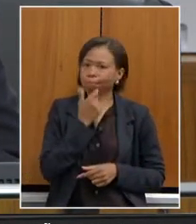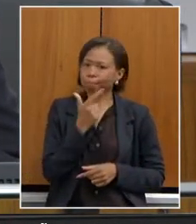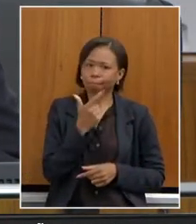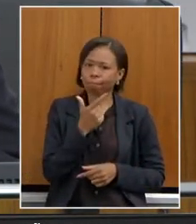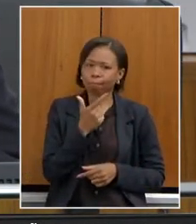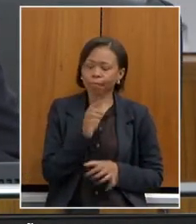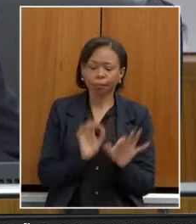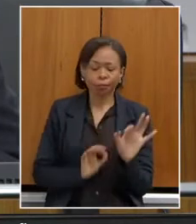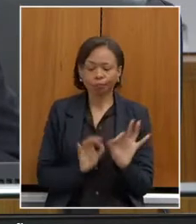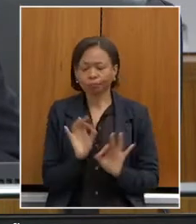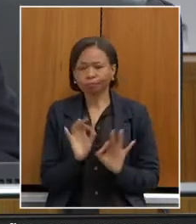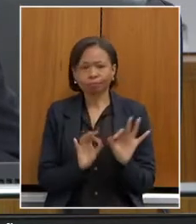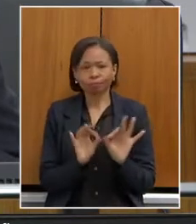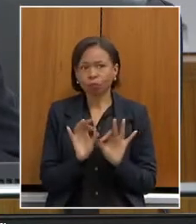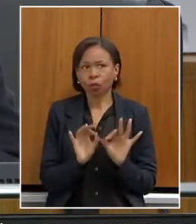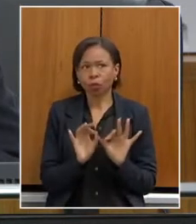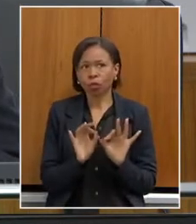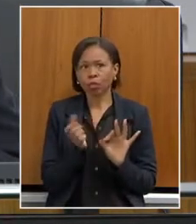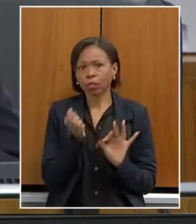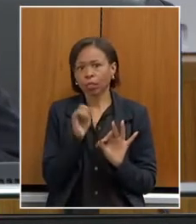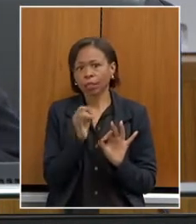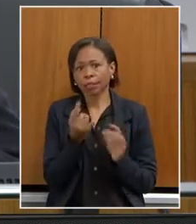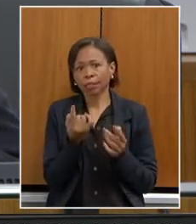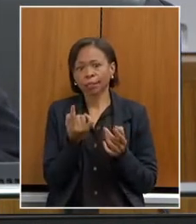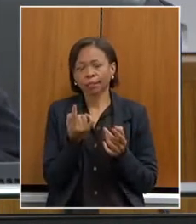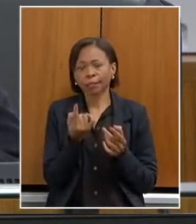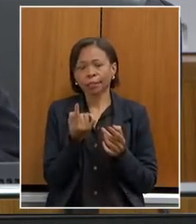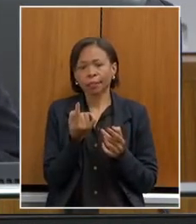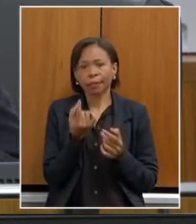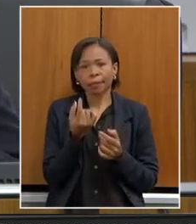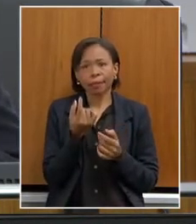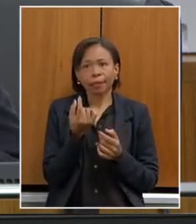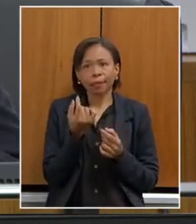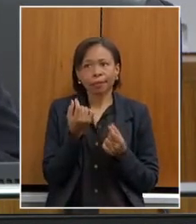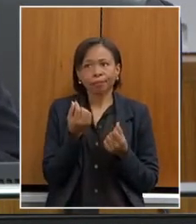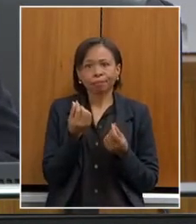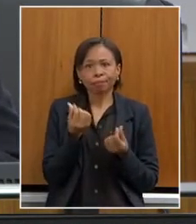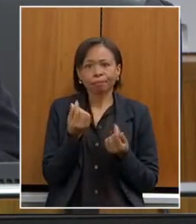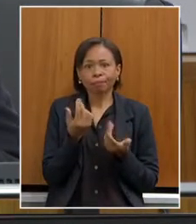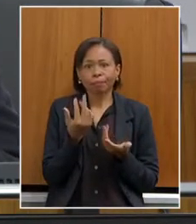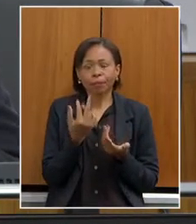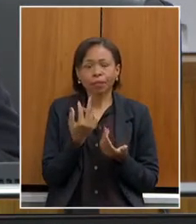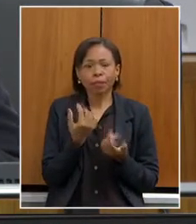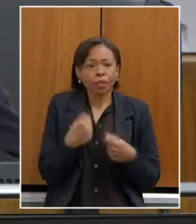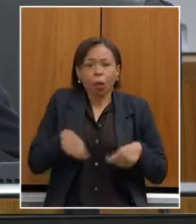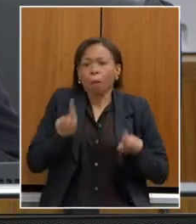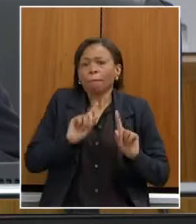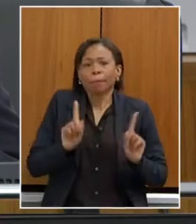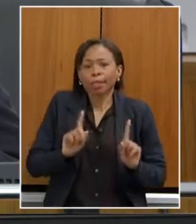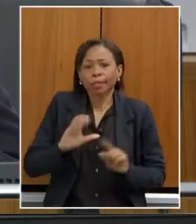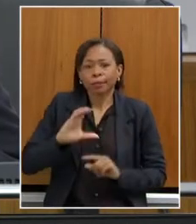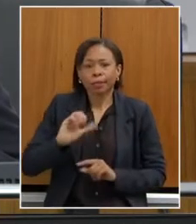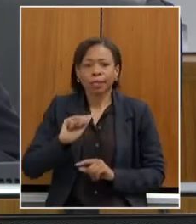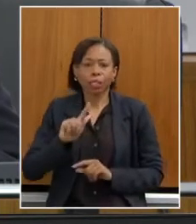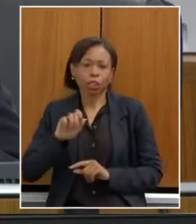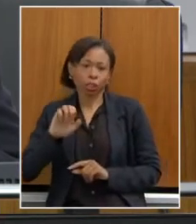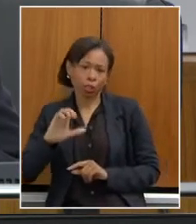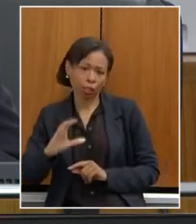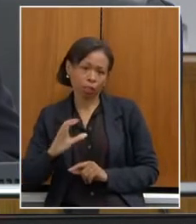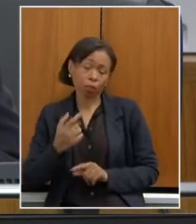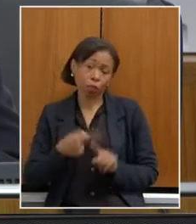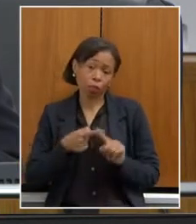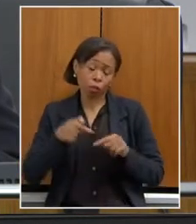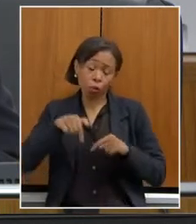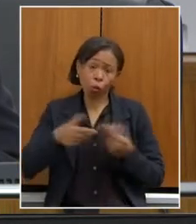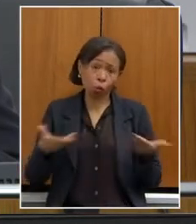contra contra a desobrigação de ter o CAGEC porque entendemos hoje na prática em relação